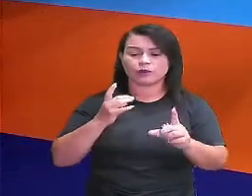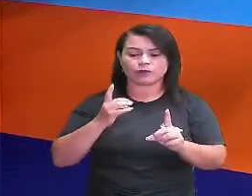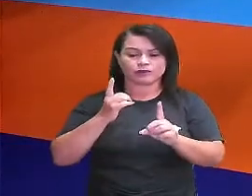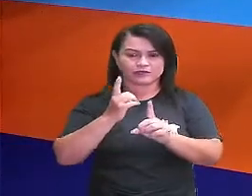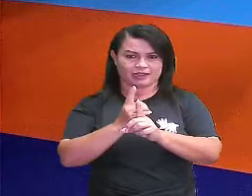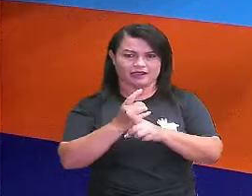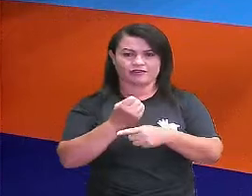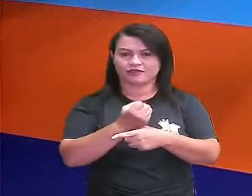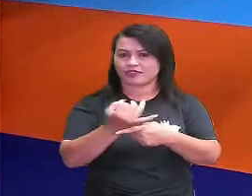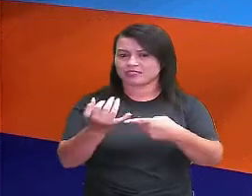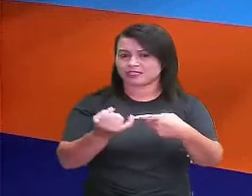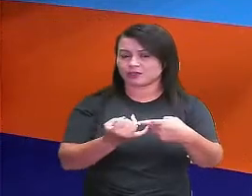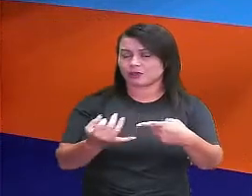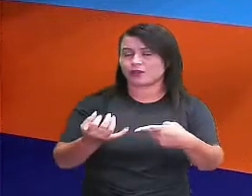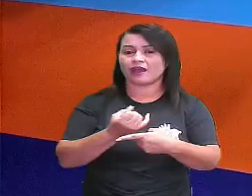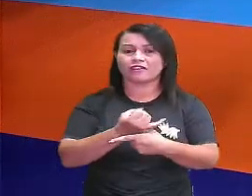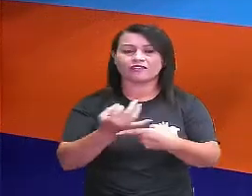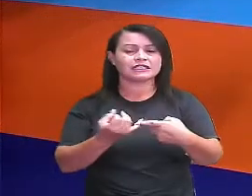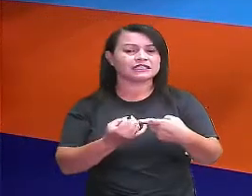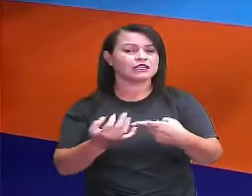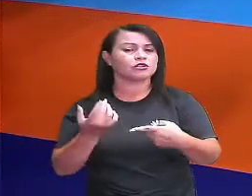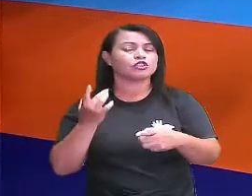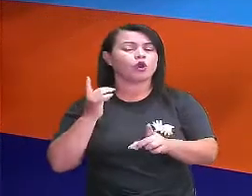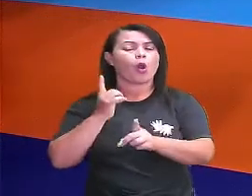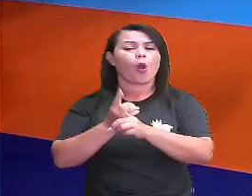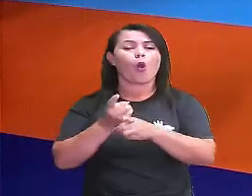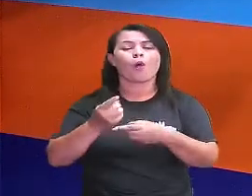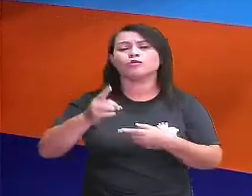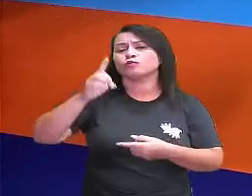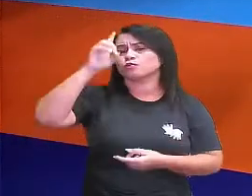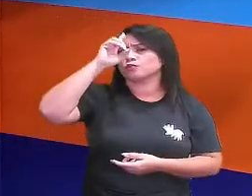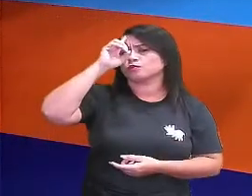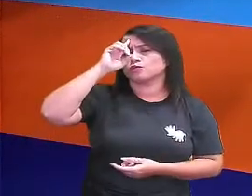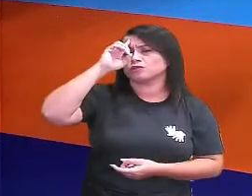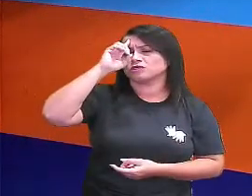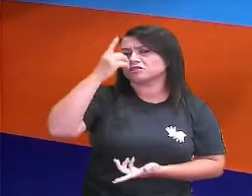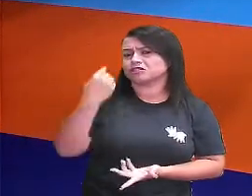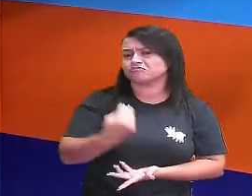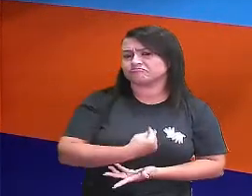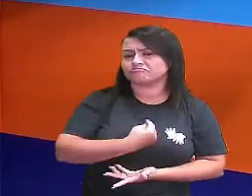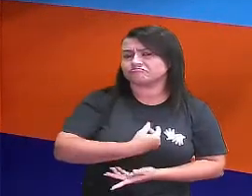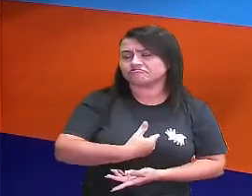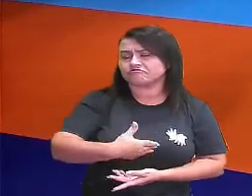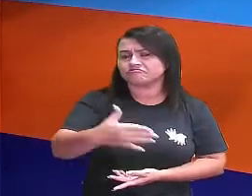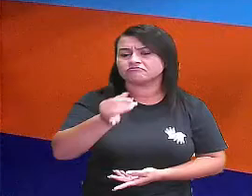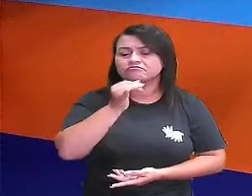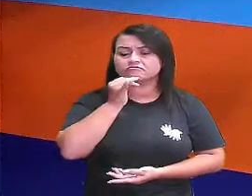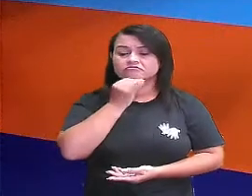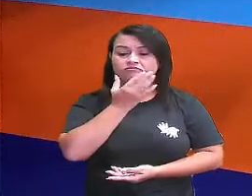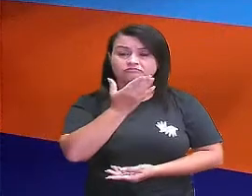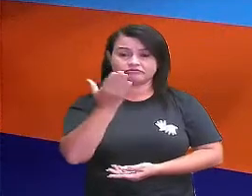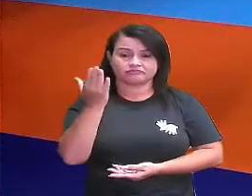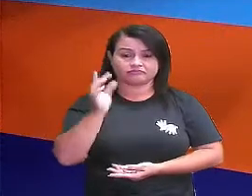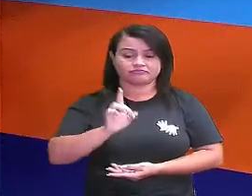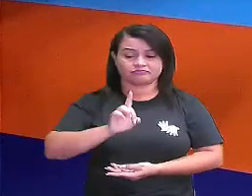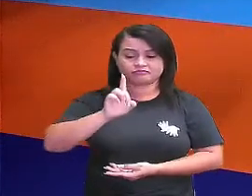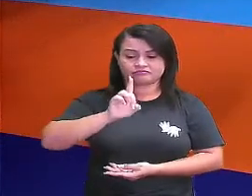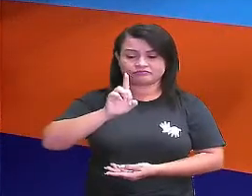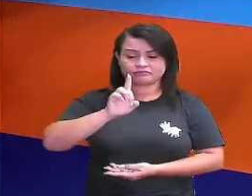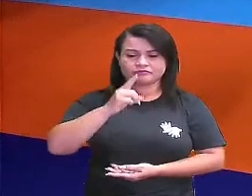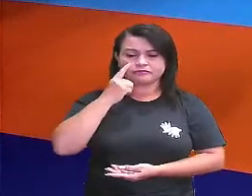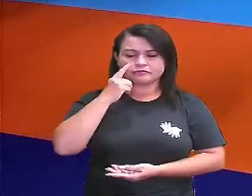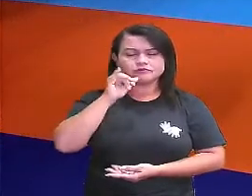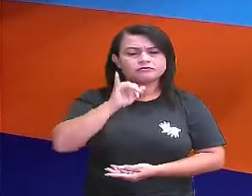a fração. A fração a gente encontra no nosso dia a dia, e aí a gente vai ter alguns exemplos. Ó, observa na imagem,